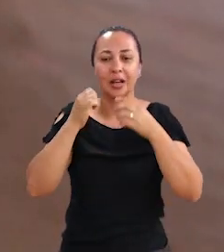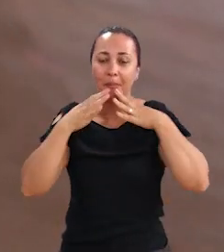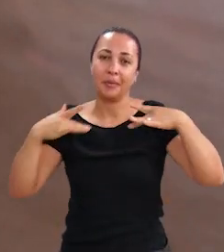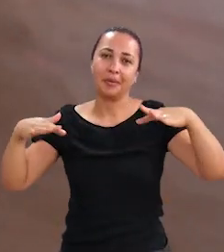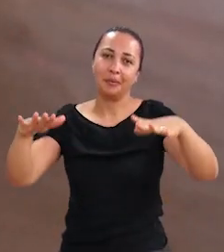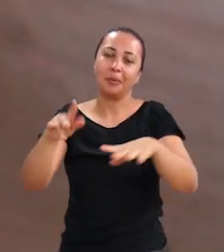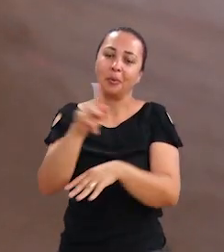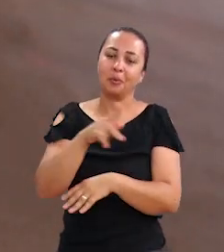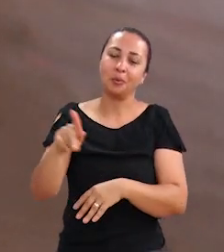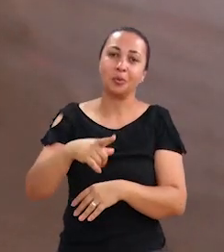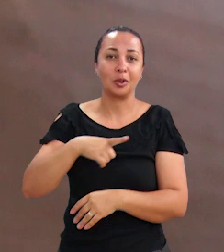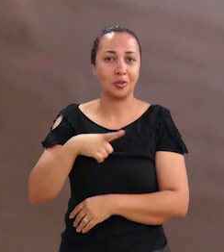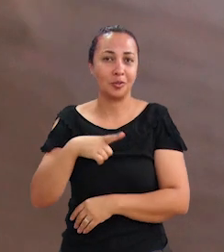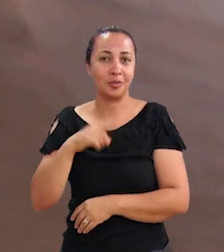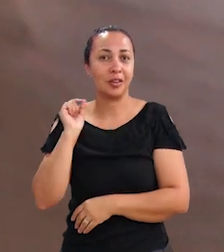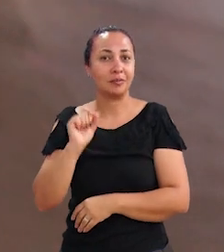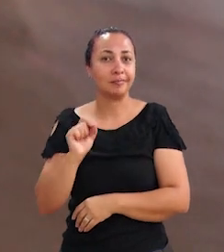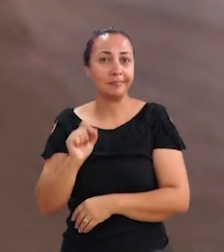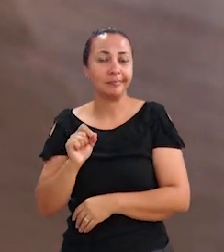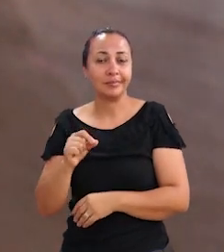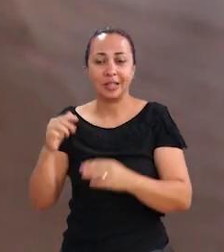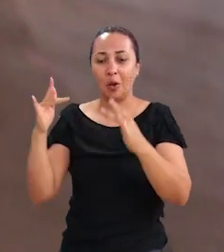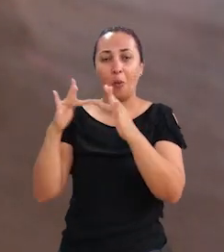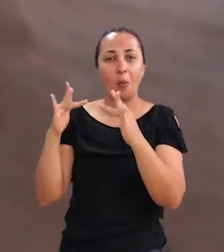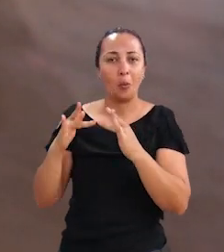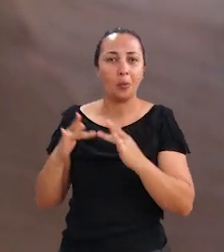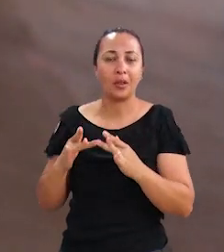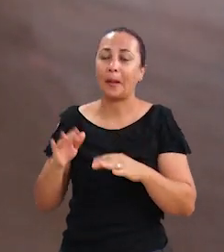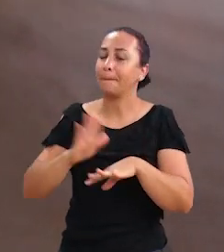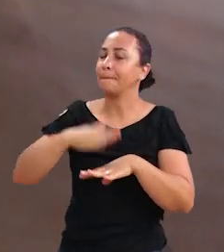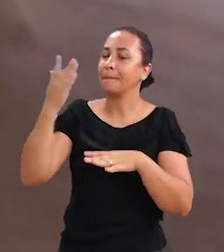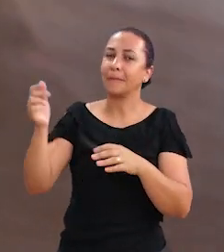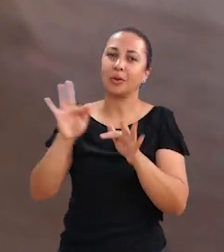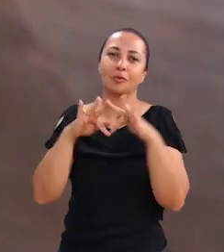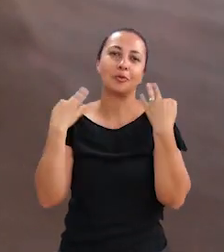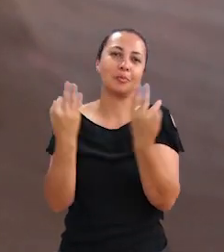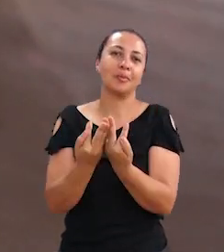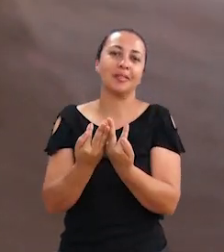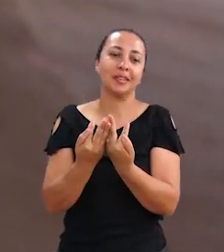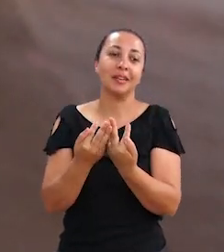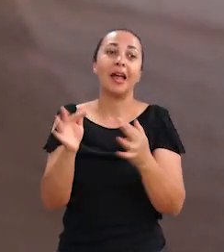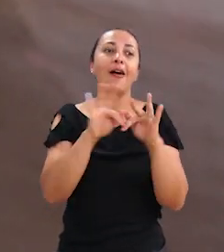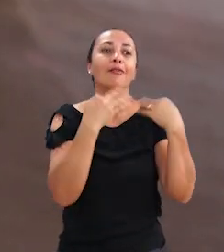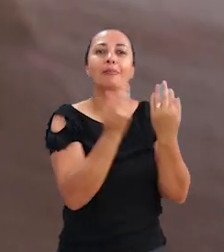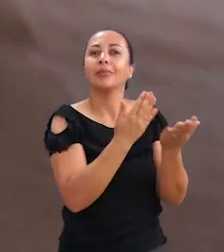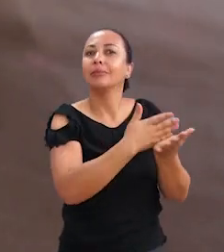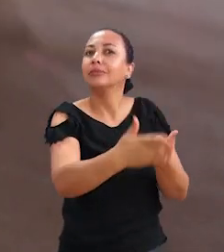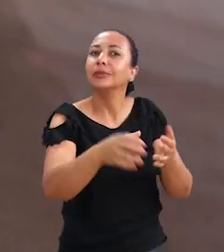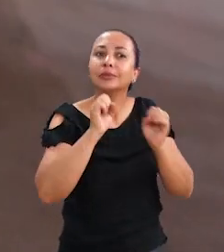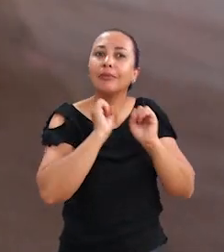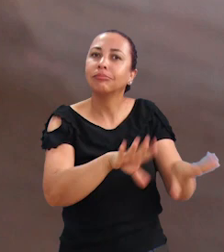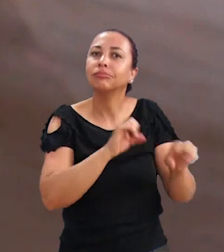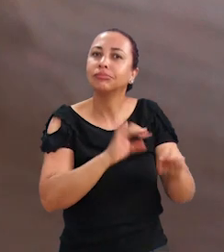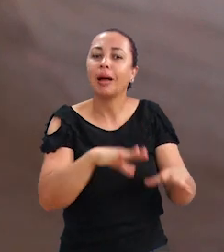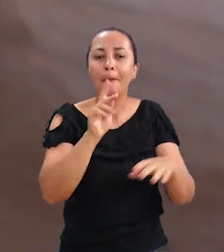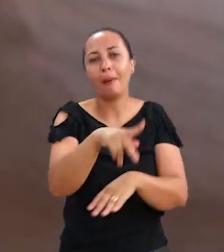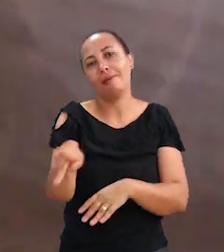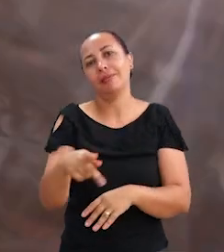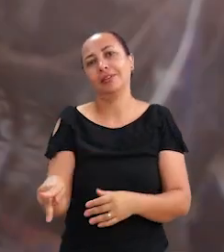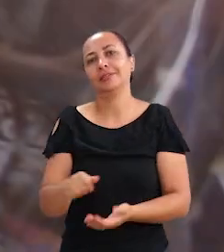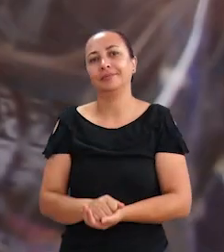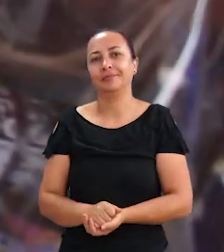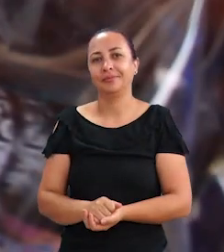era na pandemia, os professores tiveram que ter um contato maior com a família e eles que passaram a ser os professores, propriamente